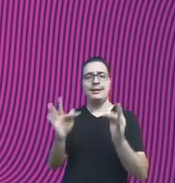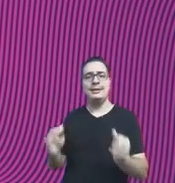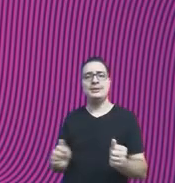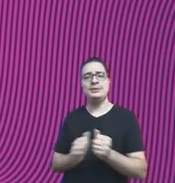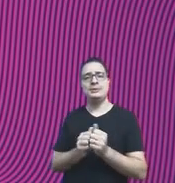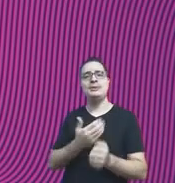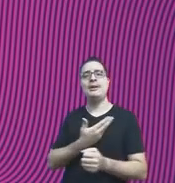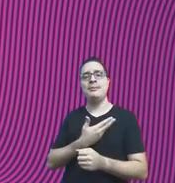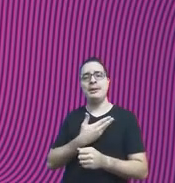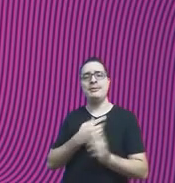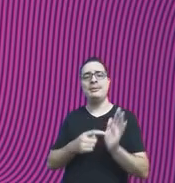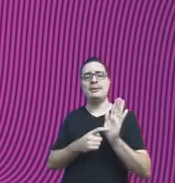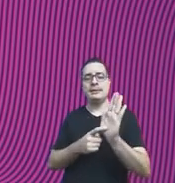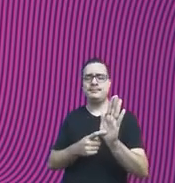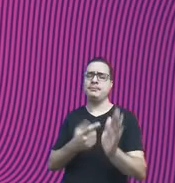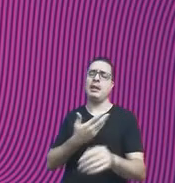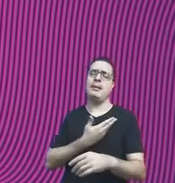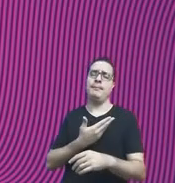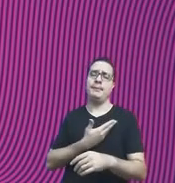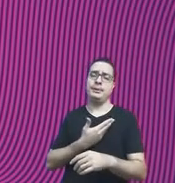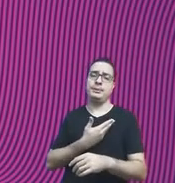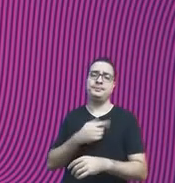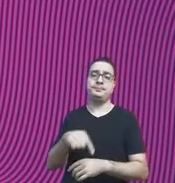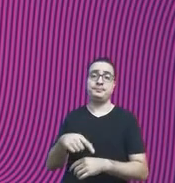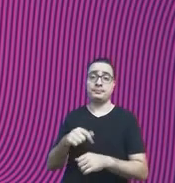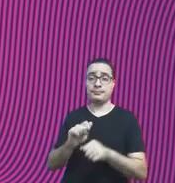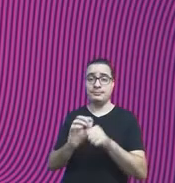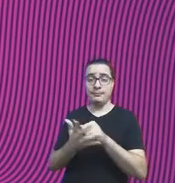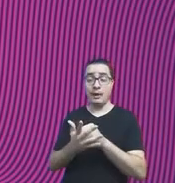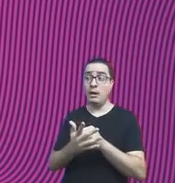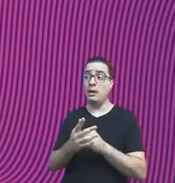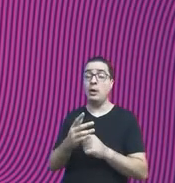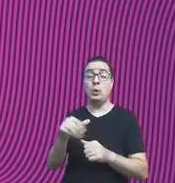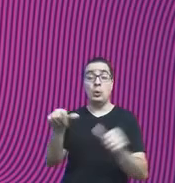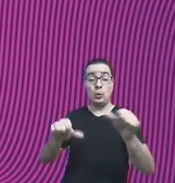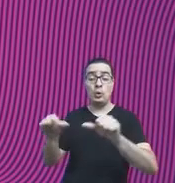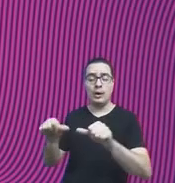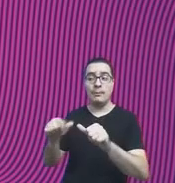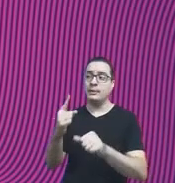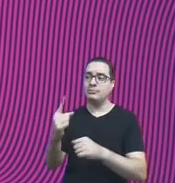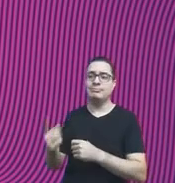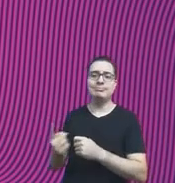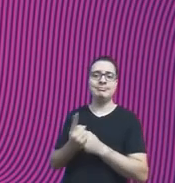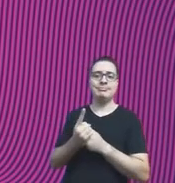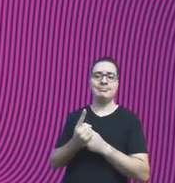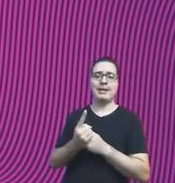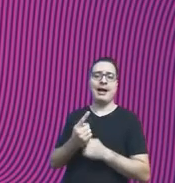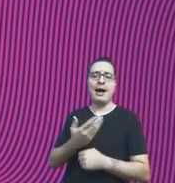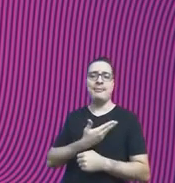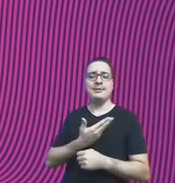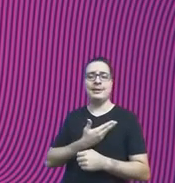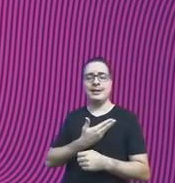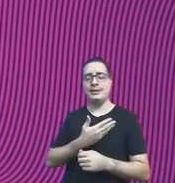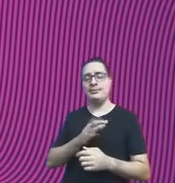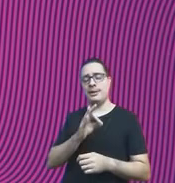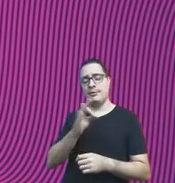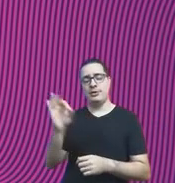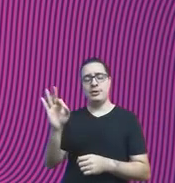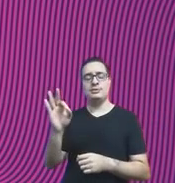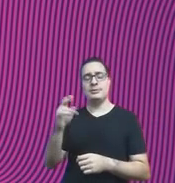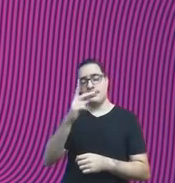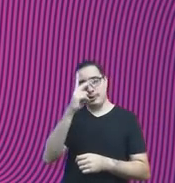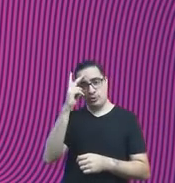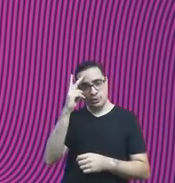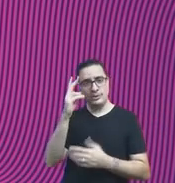que foi um amigo que a pandemia trouxe tanta coisa ruim, ela me trouxe essa amizade maravilhosa. Com essa pessoa que você vai introduzir